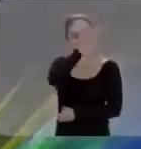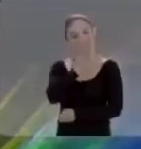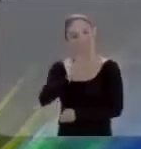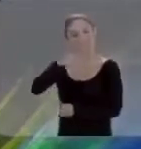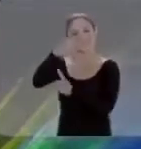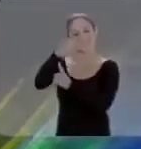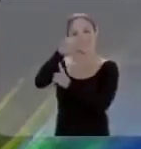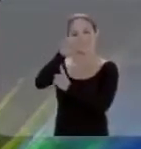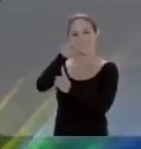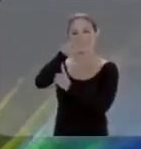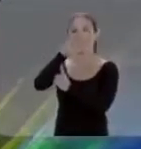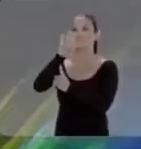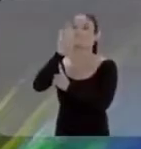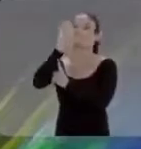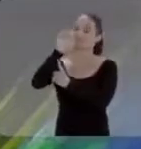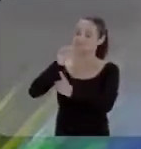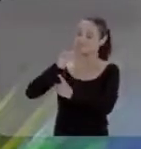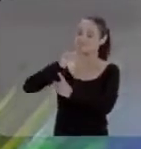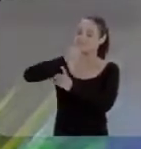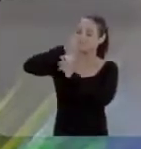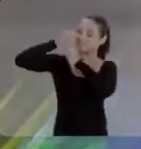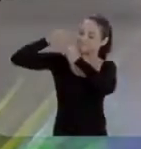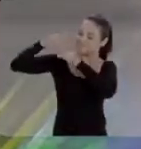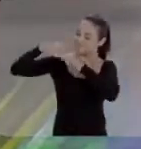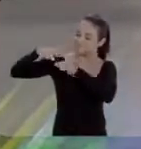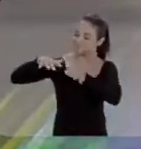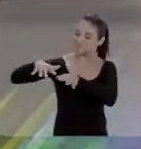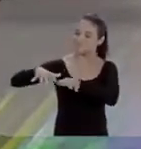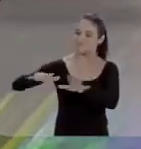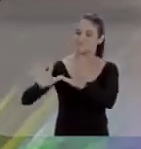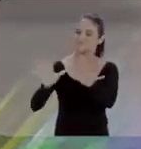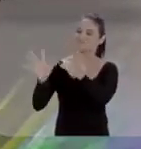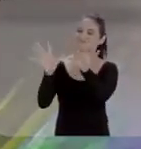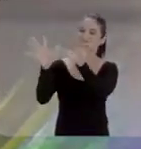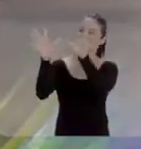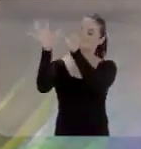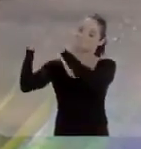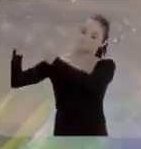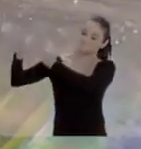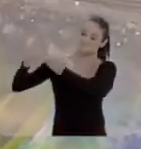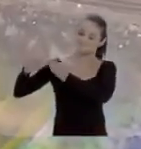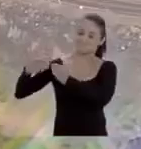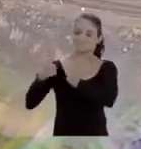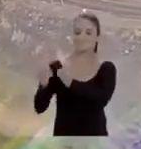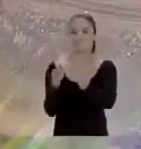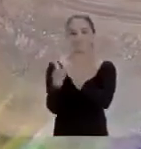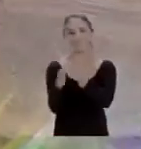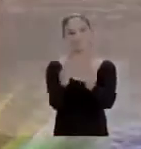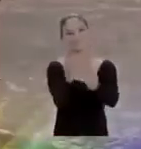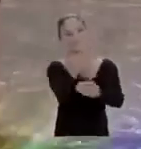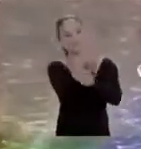As águas do Parnaíba, rio abaixo, rio arriba,